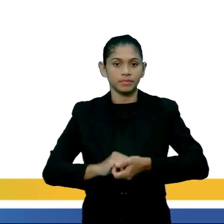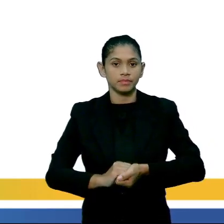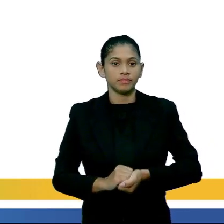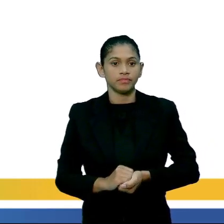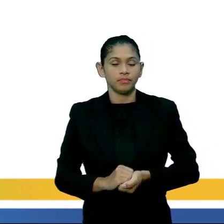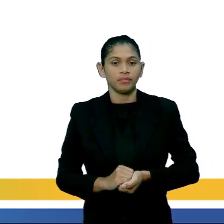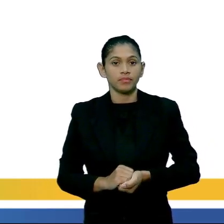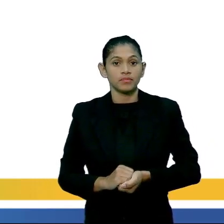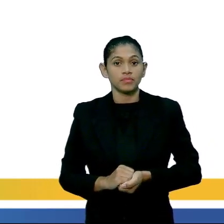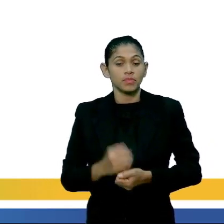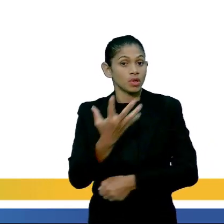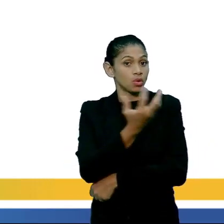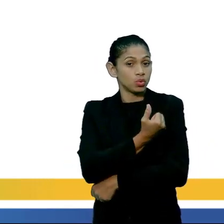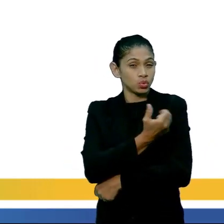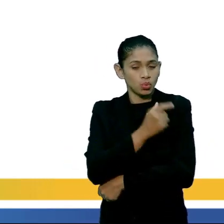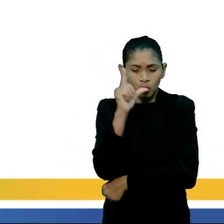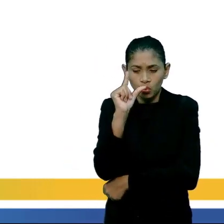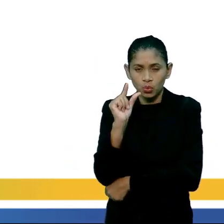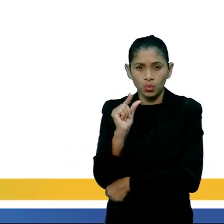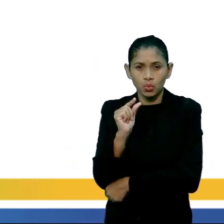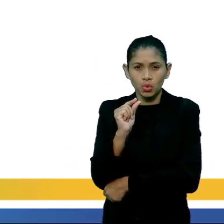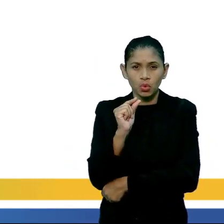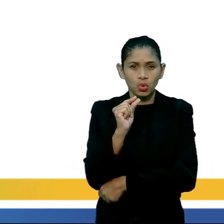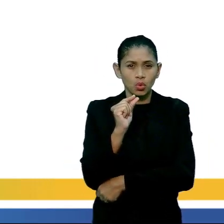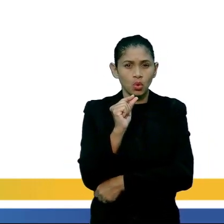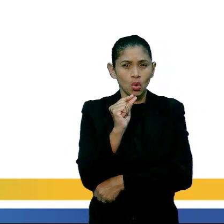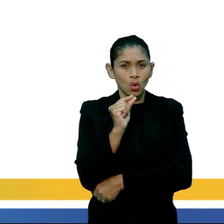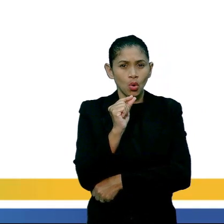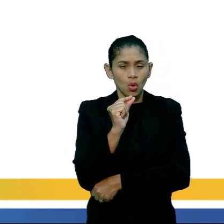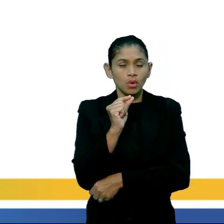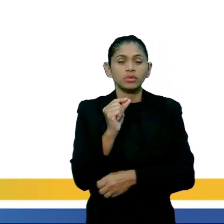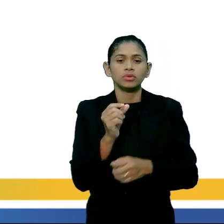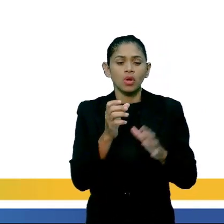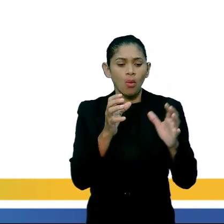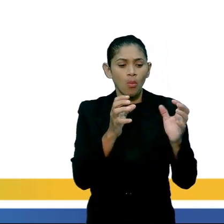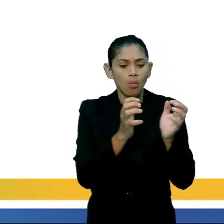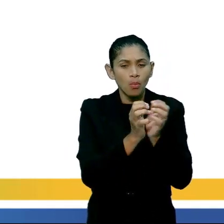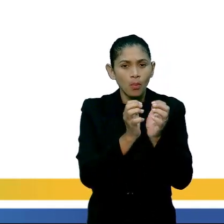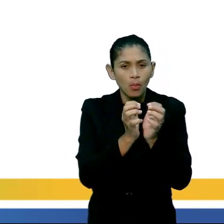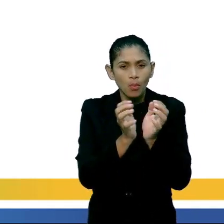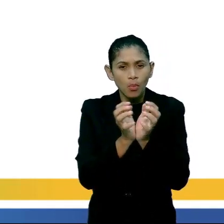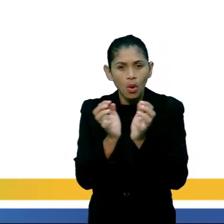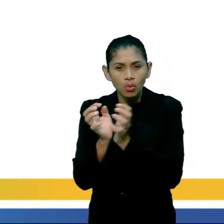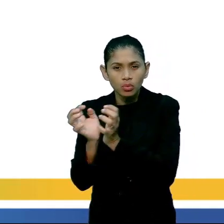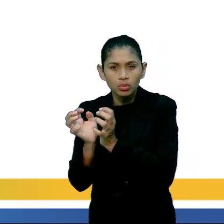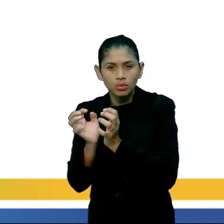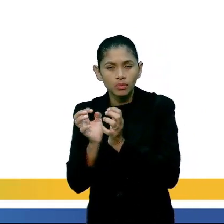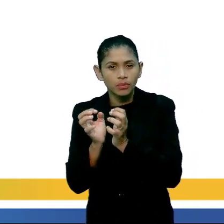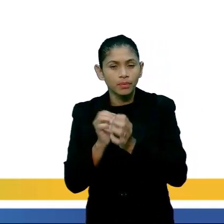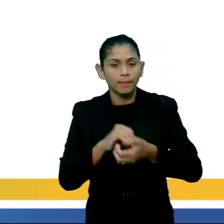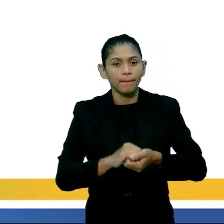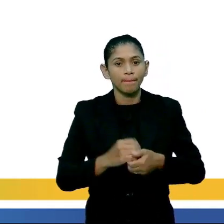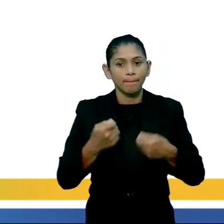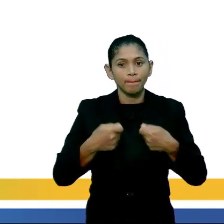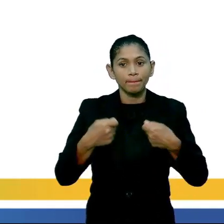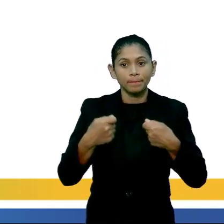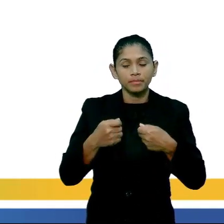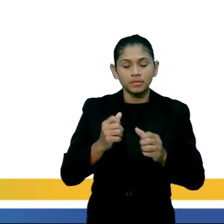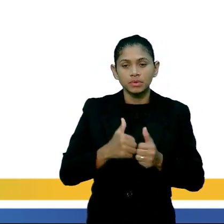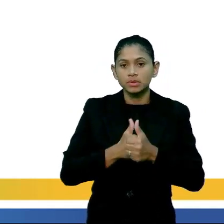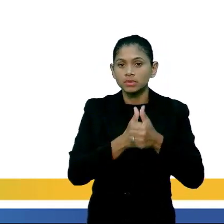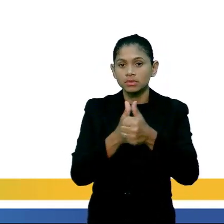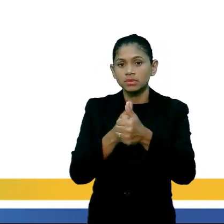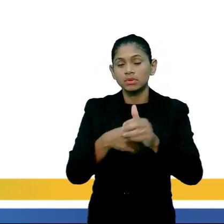O número mínimo de bolinhas necessárias para que se possa retirar o objeto que flutua na água, seguindo as